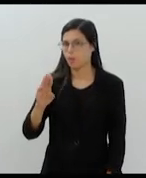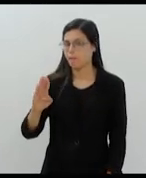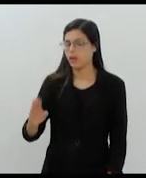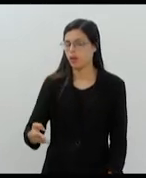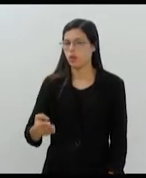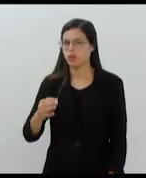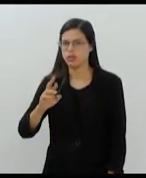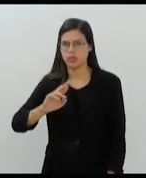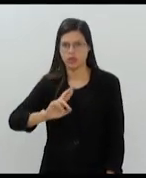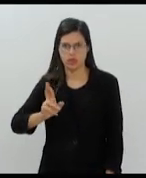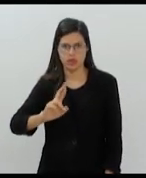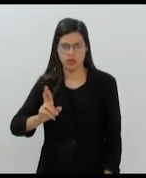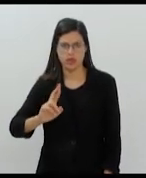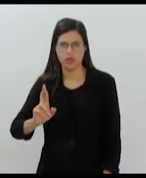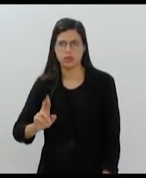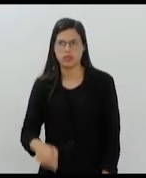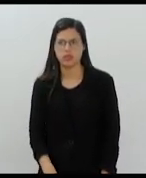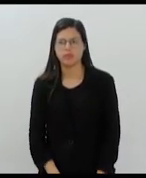R$494 milhões.